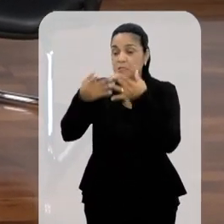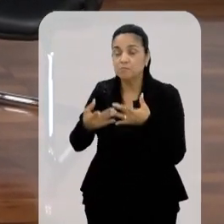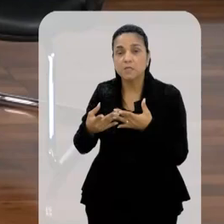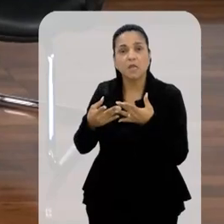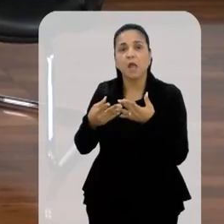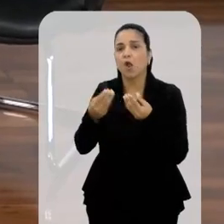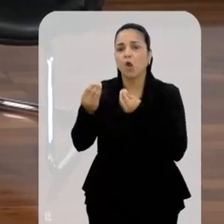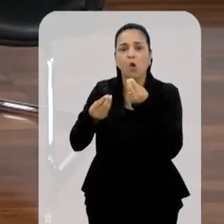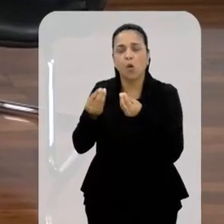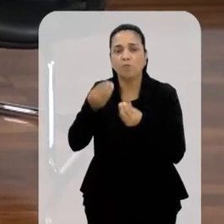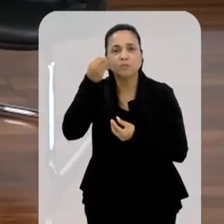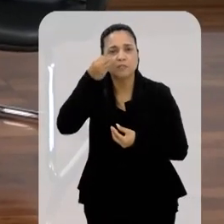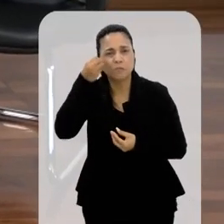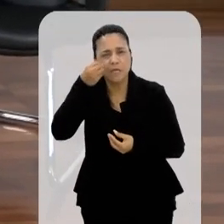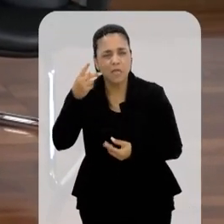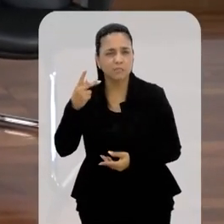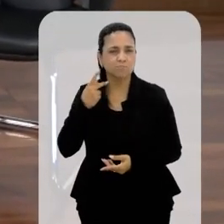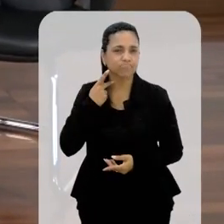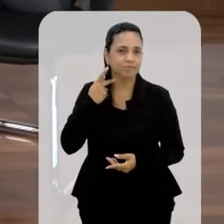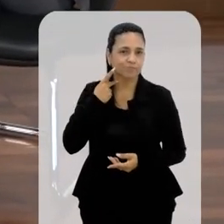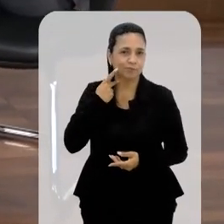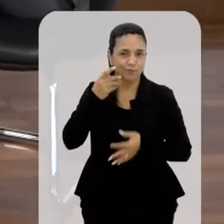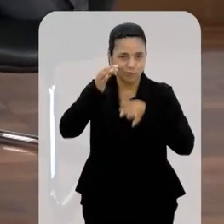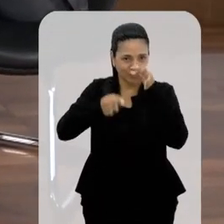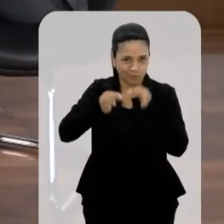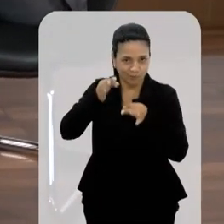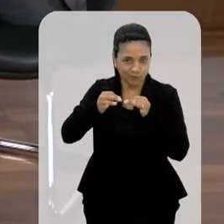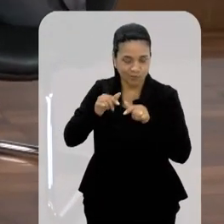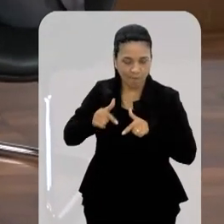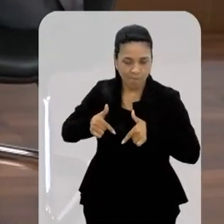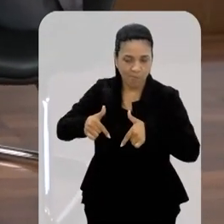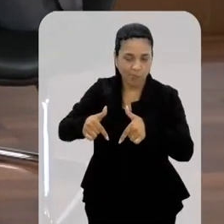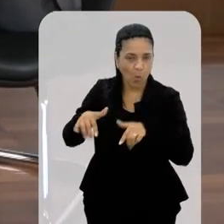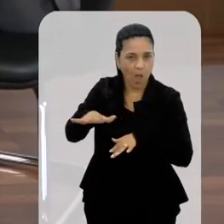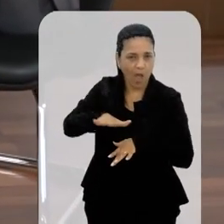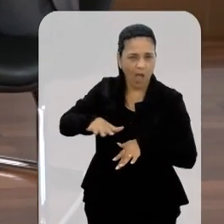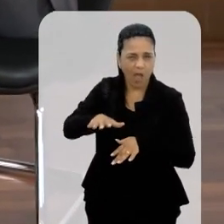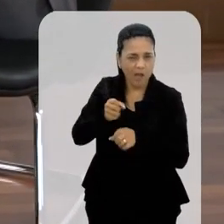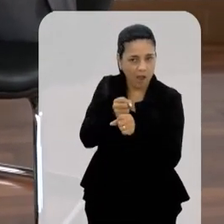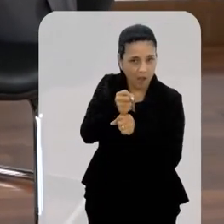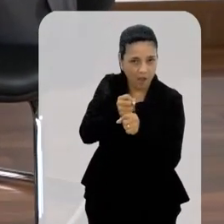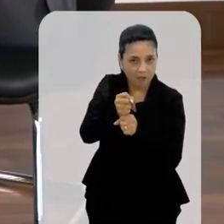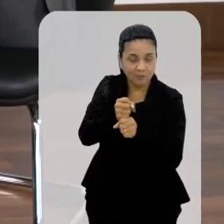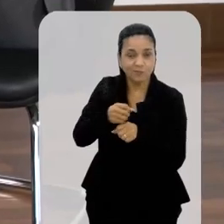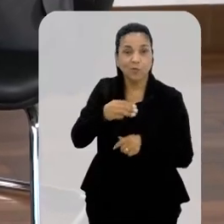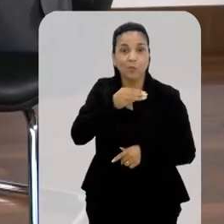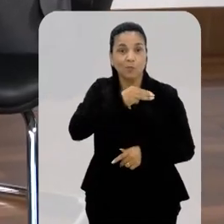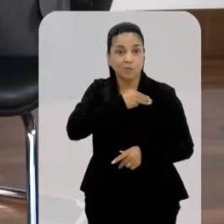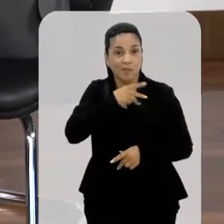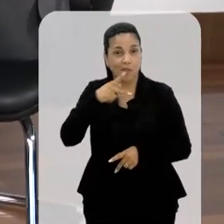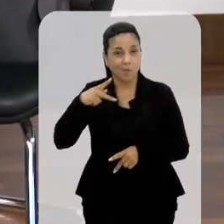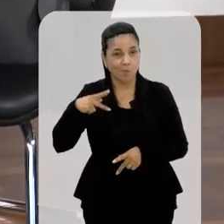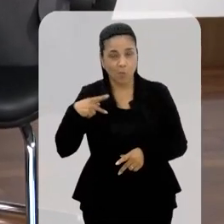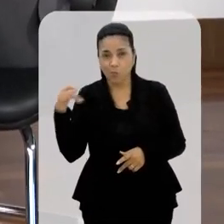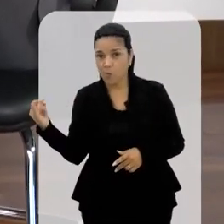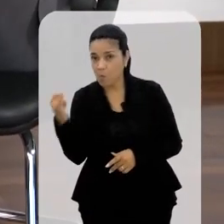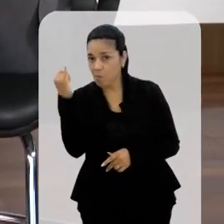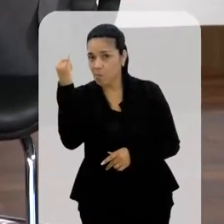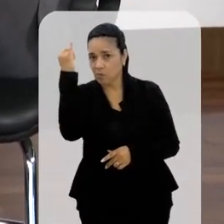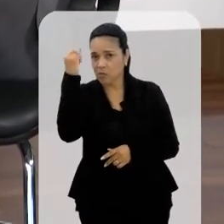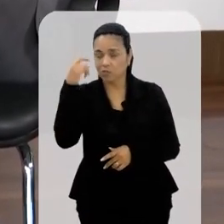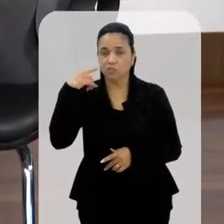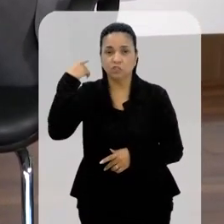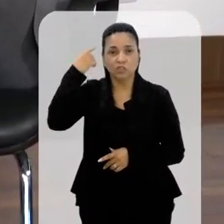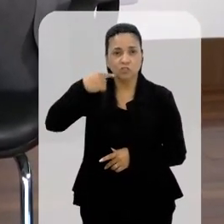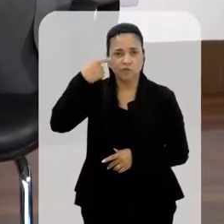pela sua experiência, que foi promotor de justiça, né, e atuou muitos anos nessa área, a importância do Ministério Público